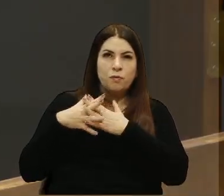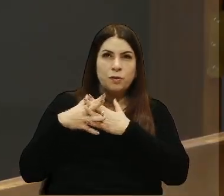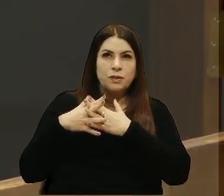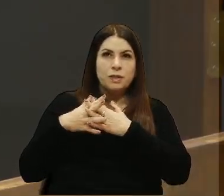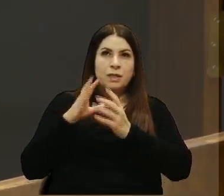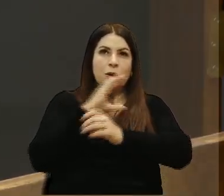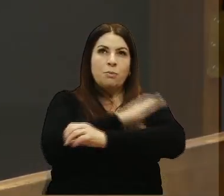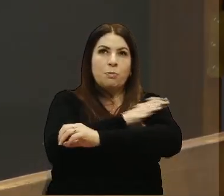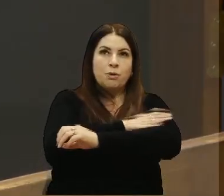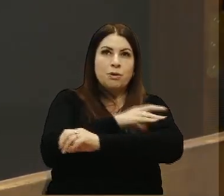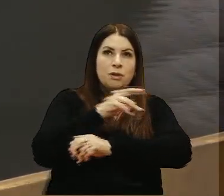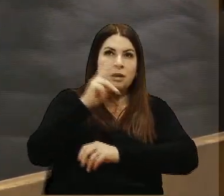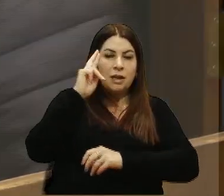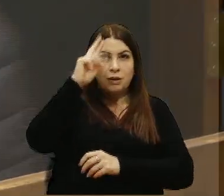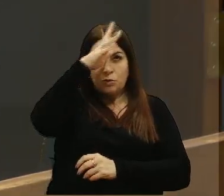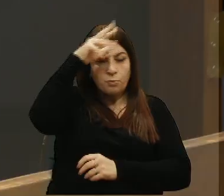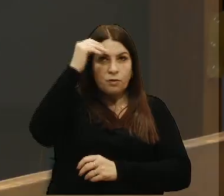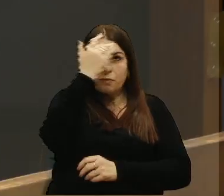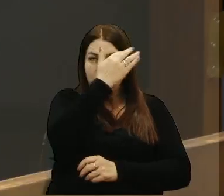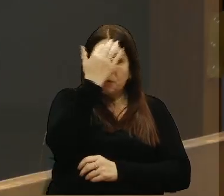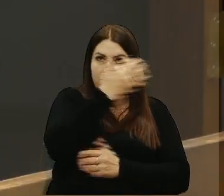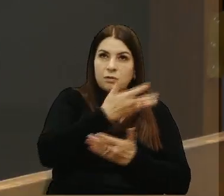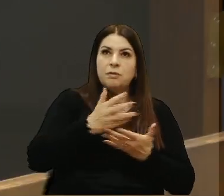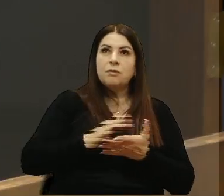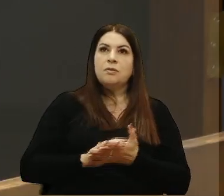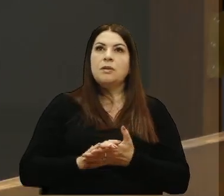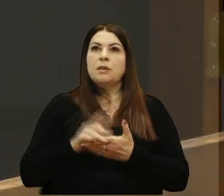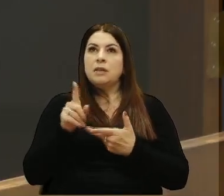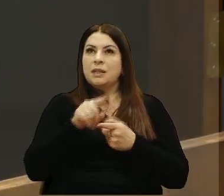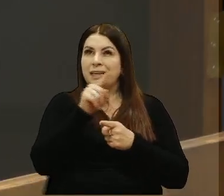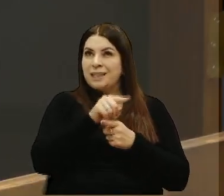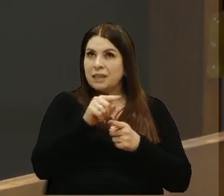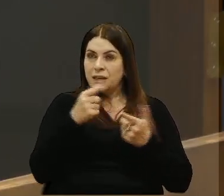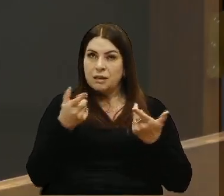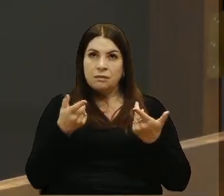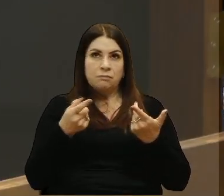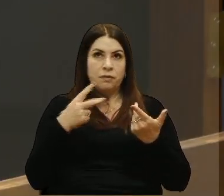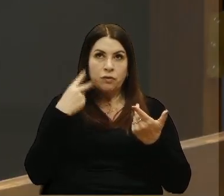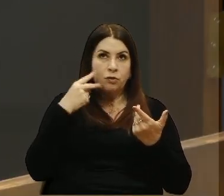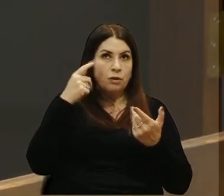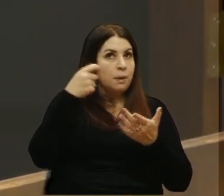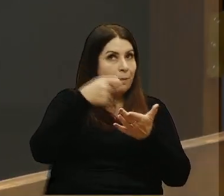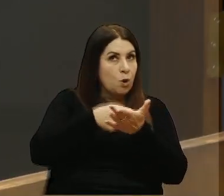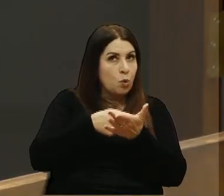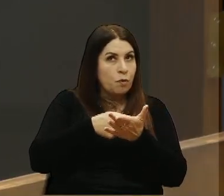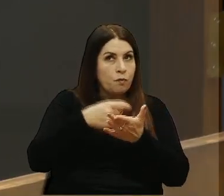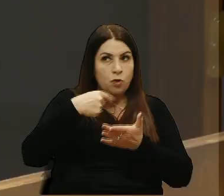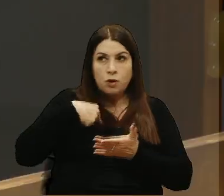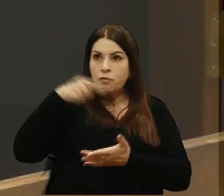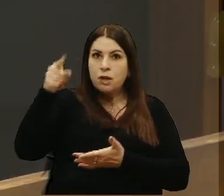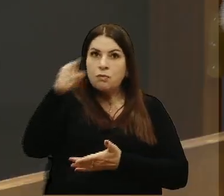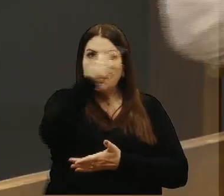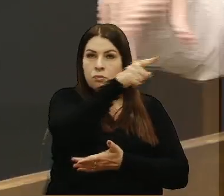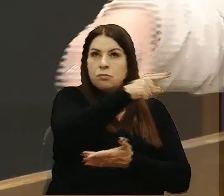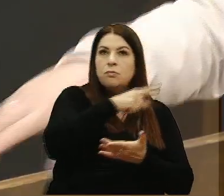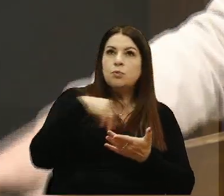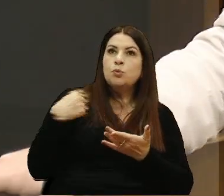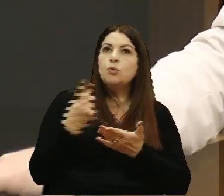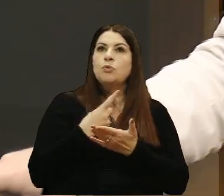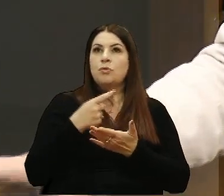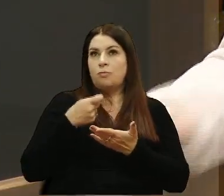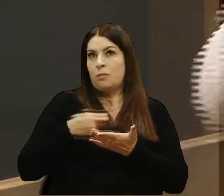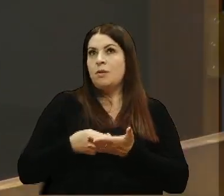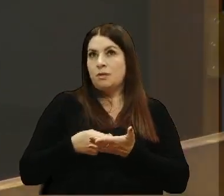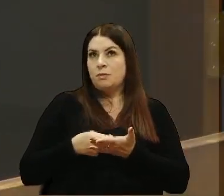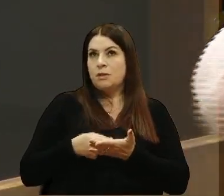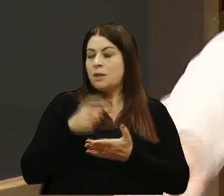caminhonete era do prefeito Adiló. Que ele supostamente já pagou aquela caminhonete, vereador Lucas. E quem pagou aquela caminhonete fui eu, foi o senhor de casa, fomos todos nós aqui.